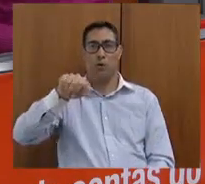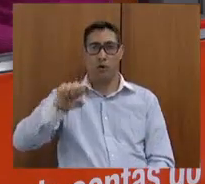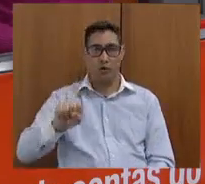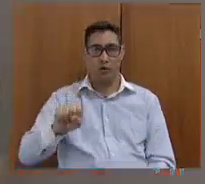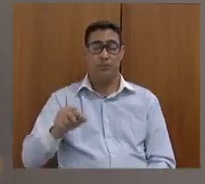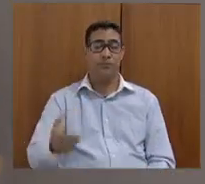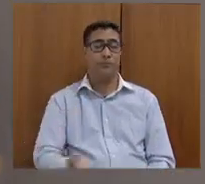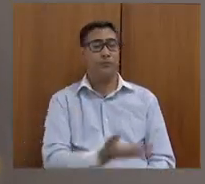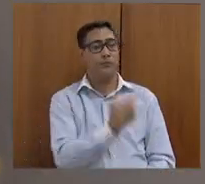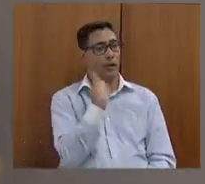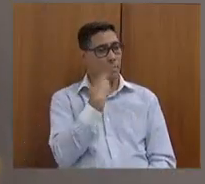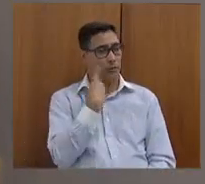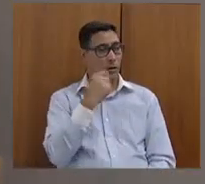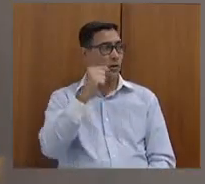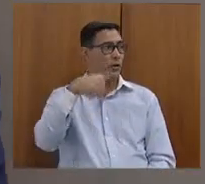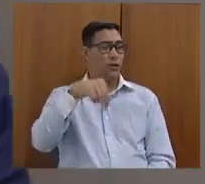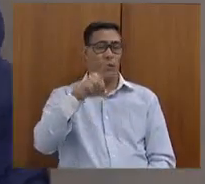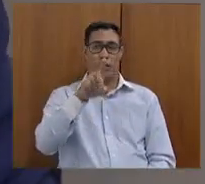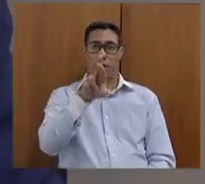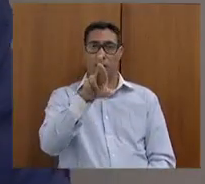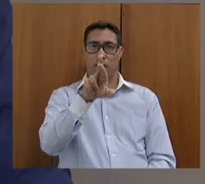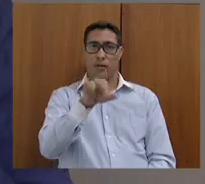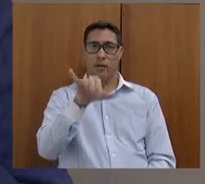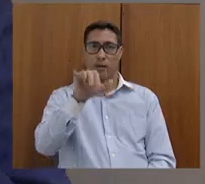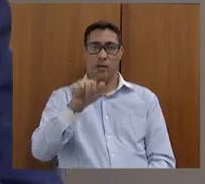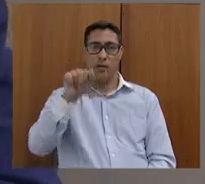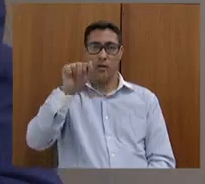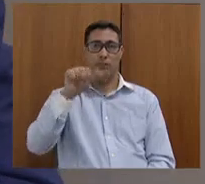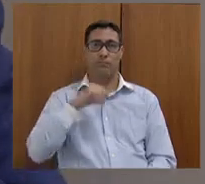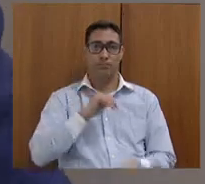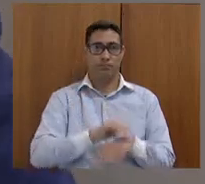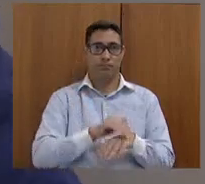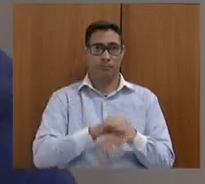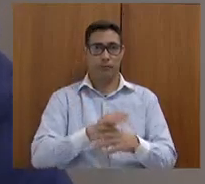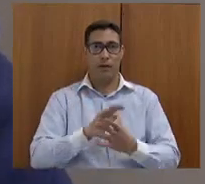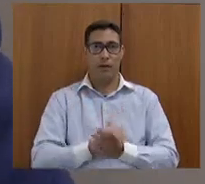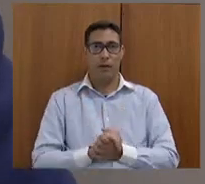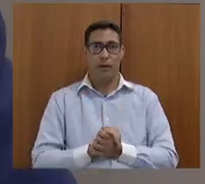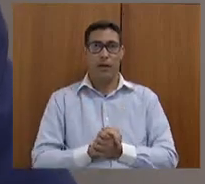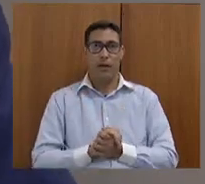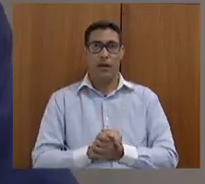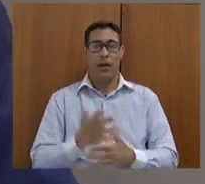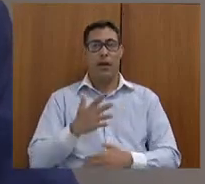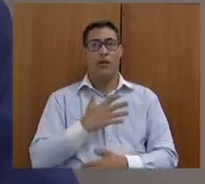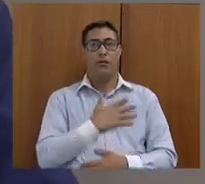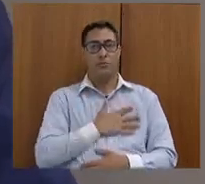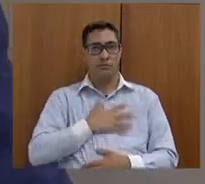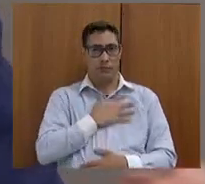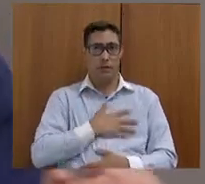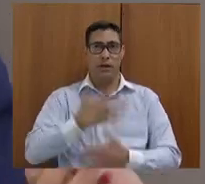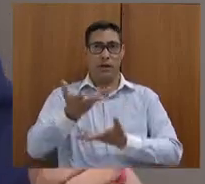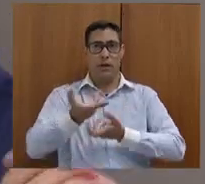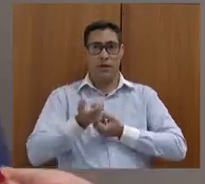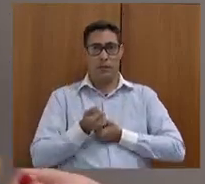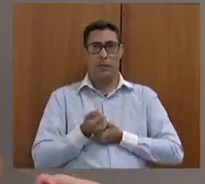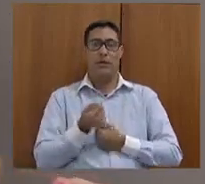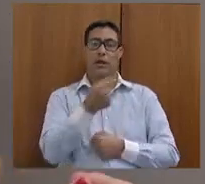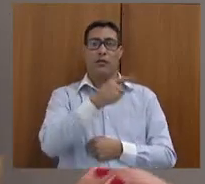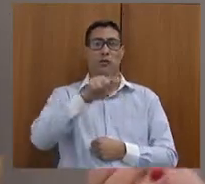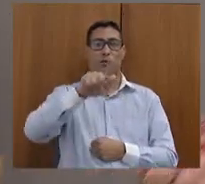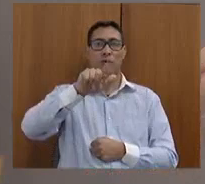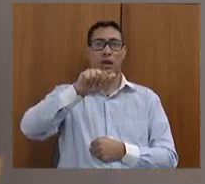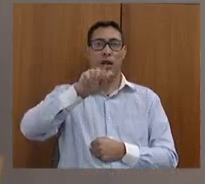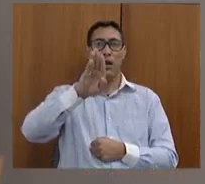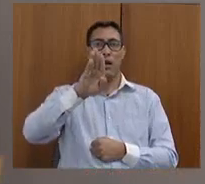André de Jesus eu ia dizer que foi um prazer recebê-la nosso gabinete senhora realmente